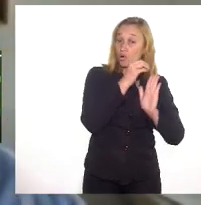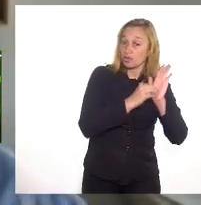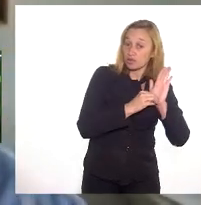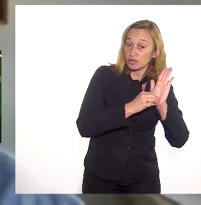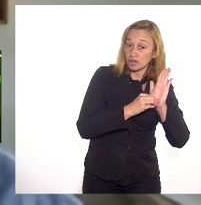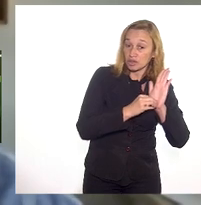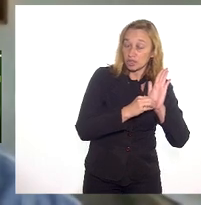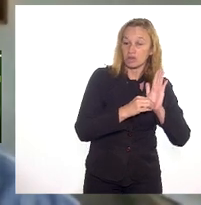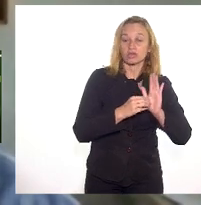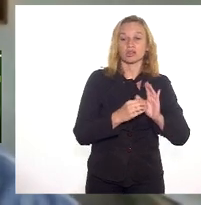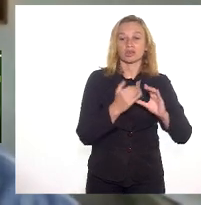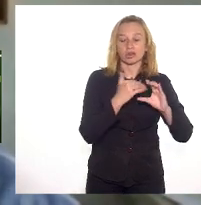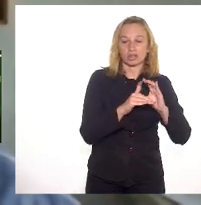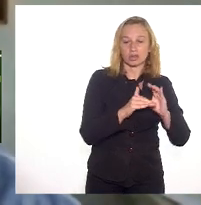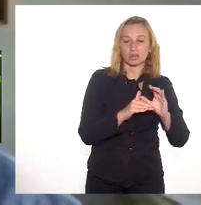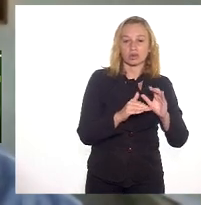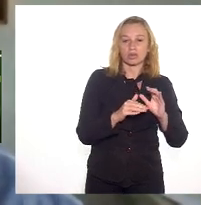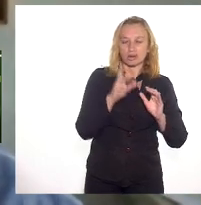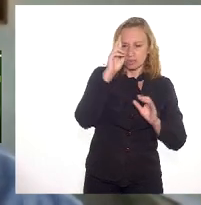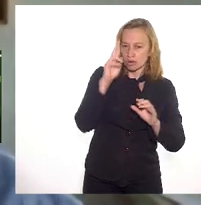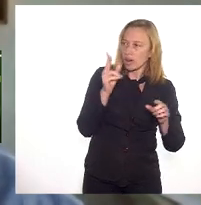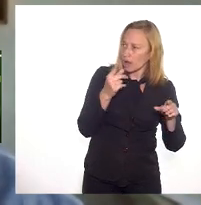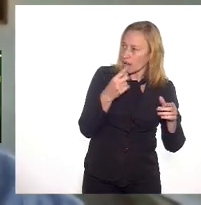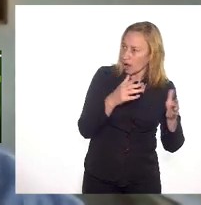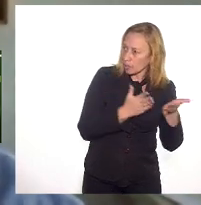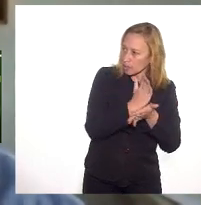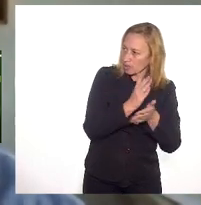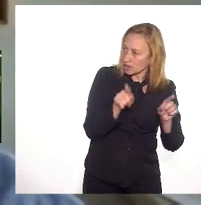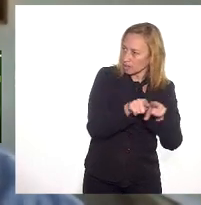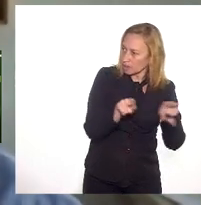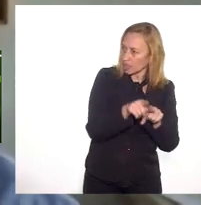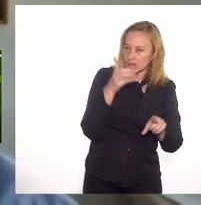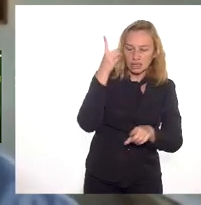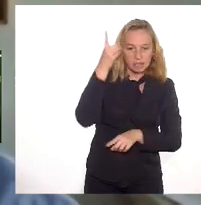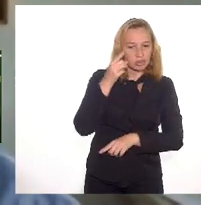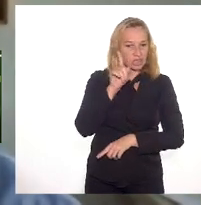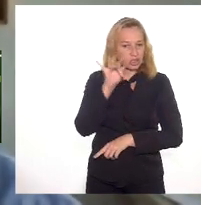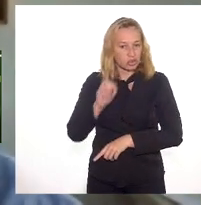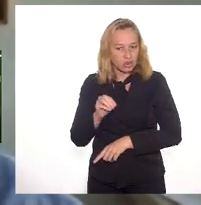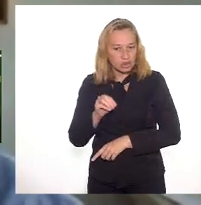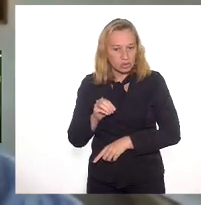a hora, o senhor aprova também, o senhor deputado Dionísio Lins?